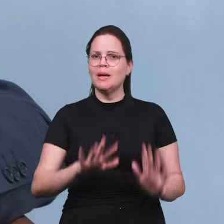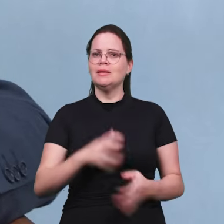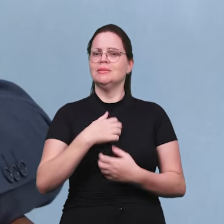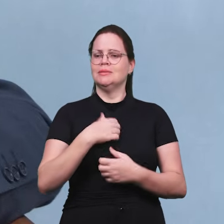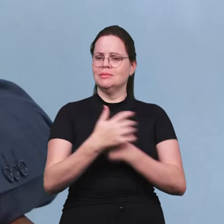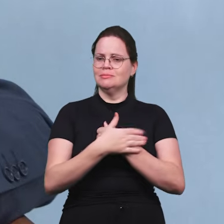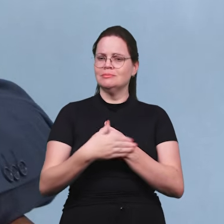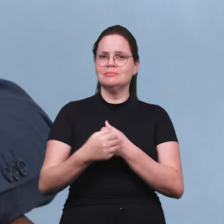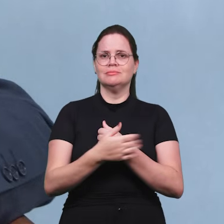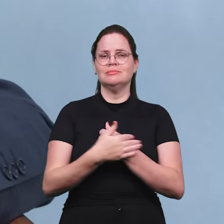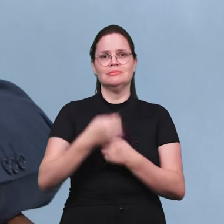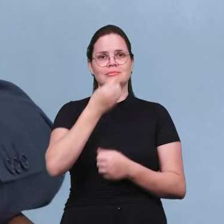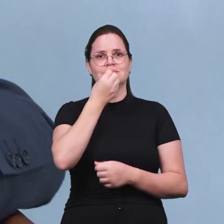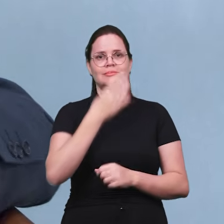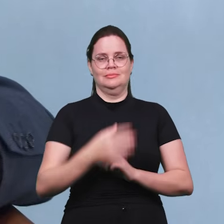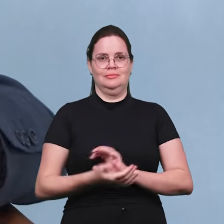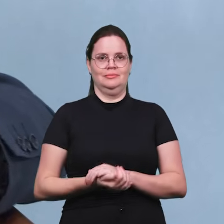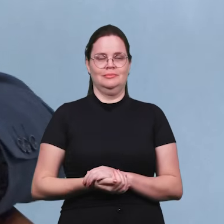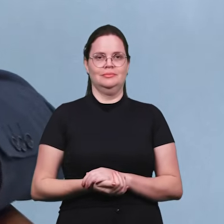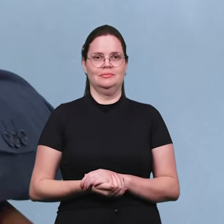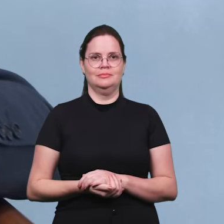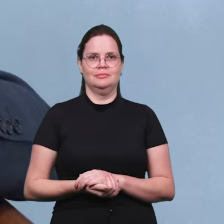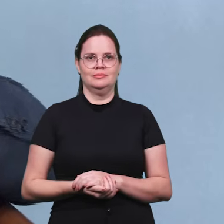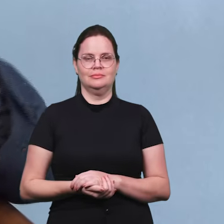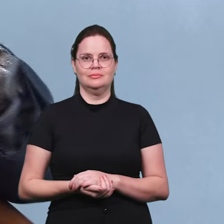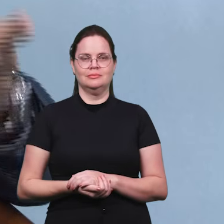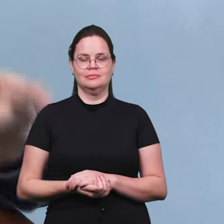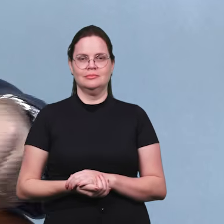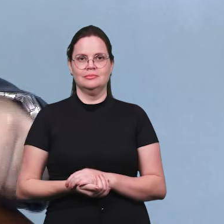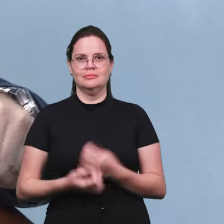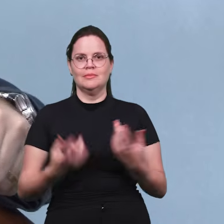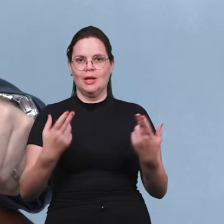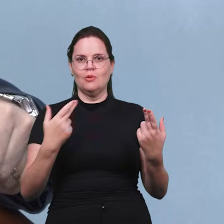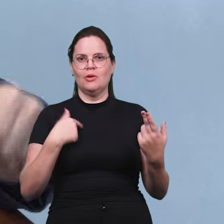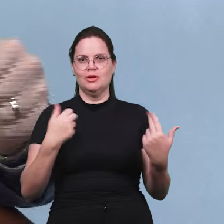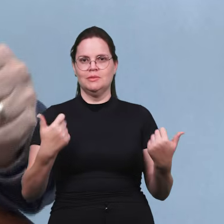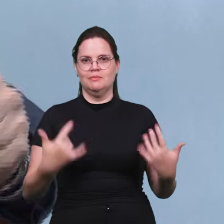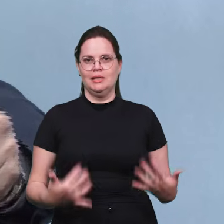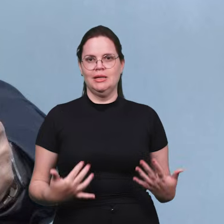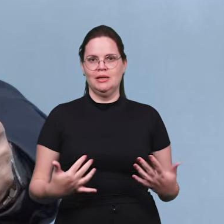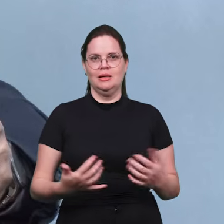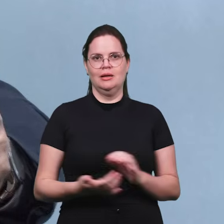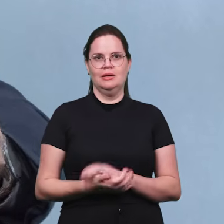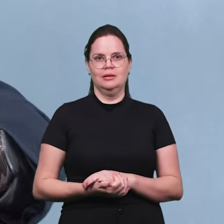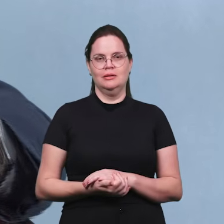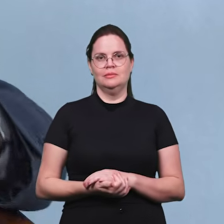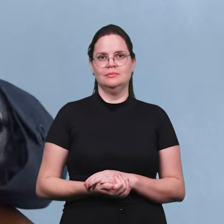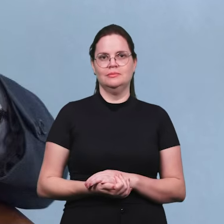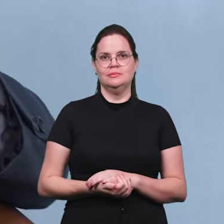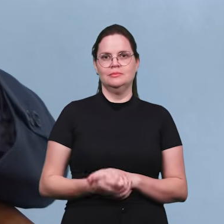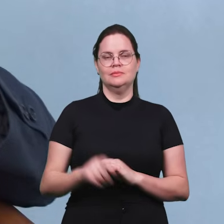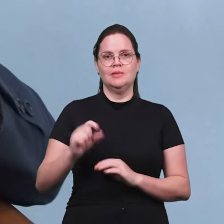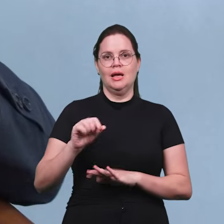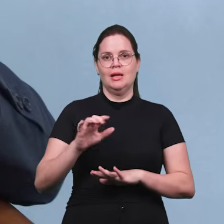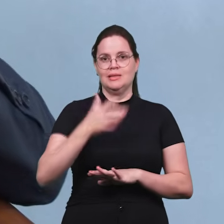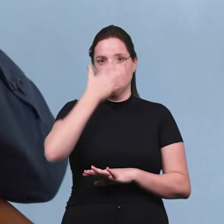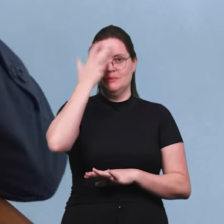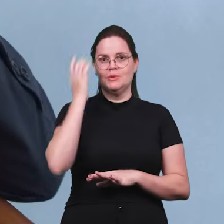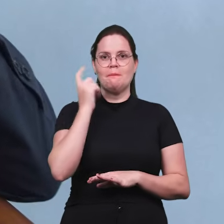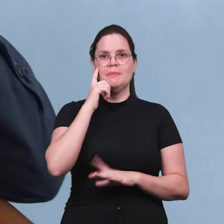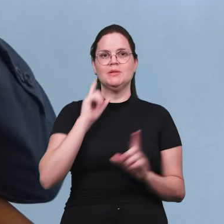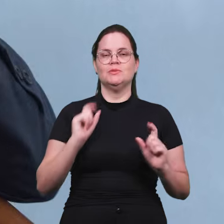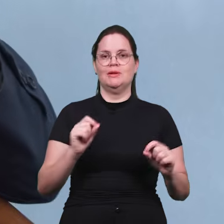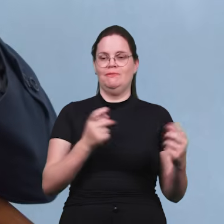acolhido. E aí, é aquilo que eu expliquei aqui no episódio passado. As pessoas acham que visitar no hospital é